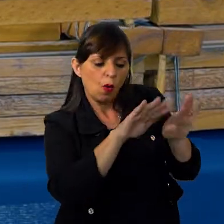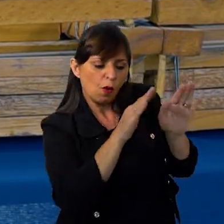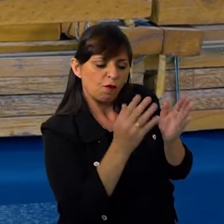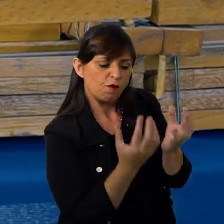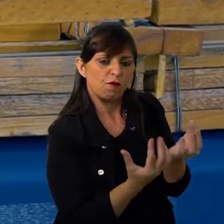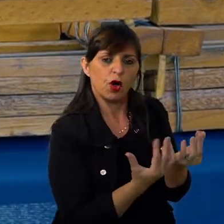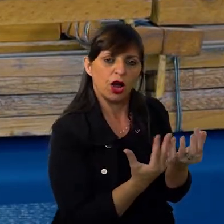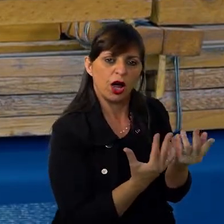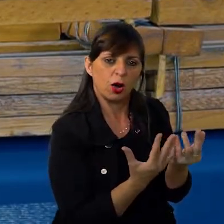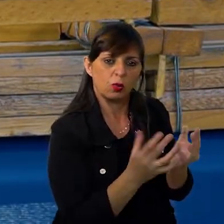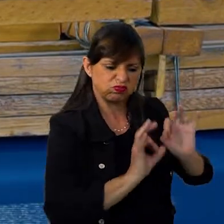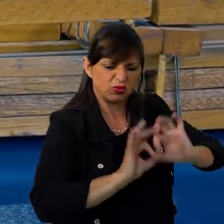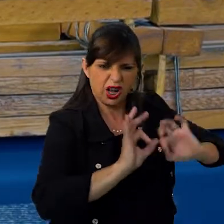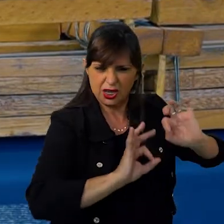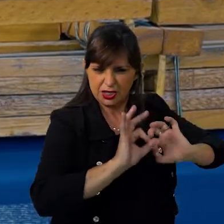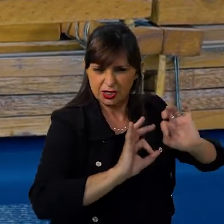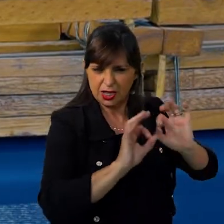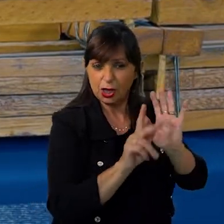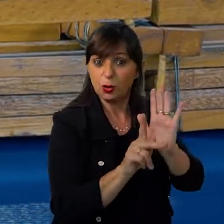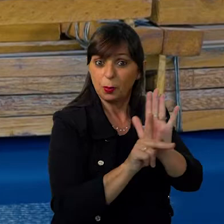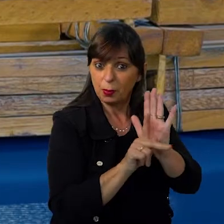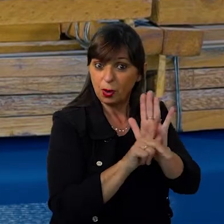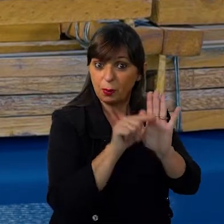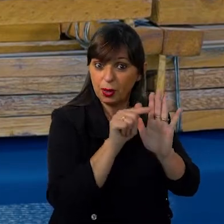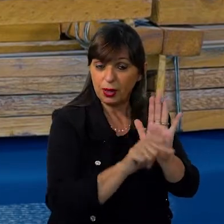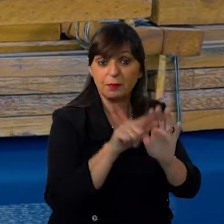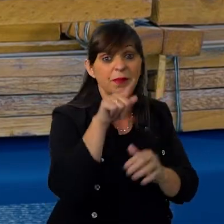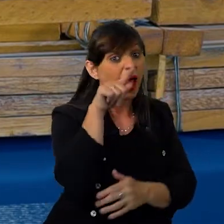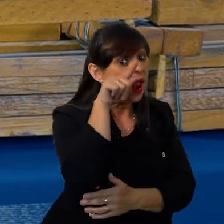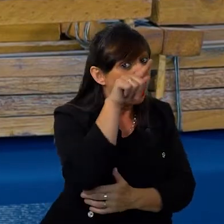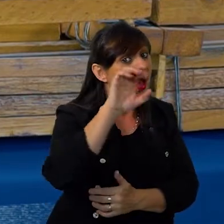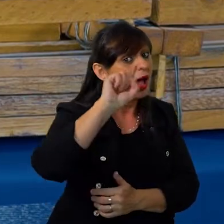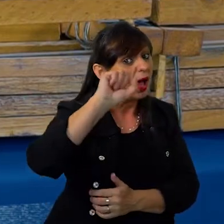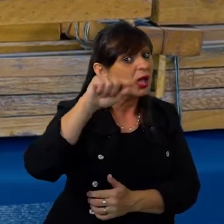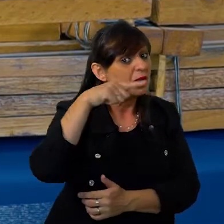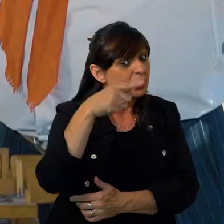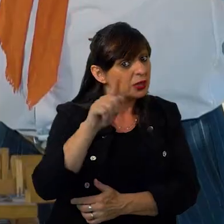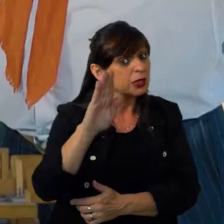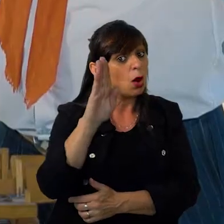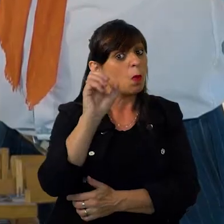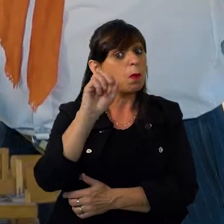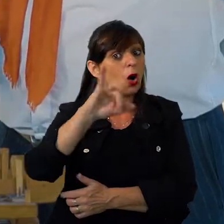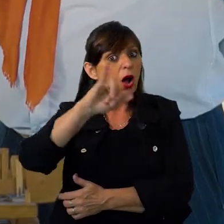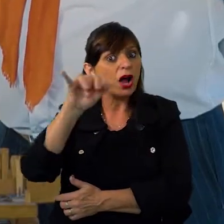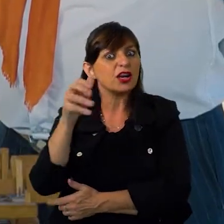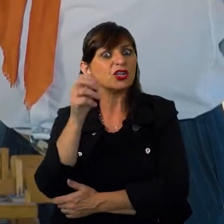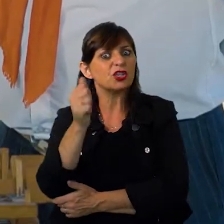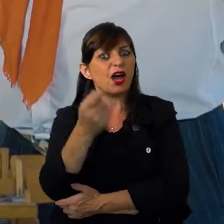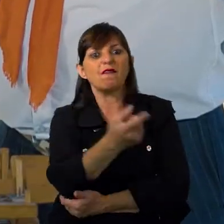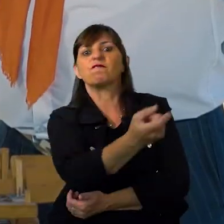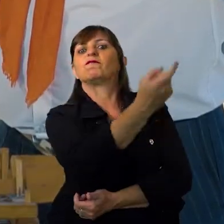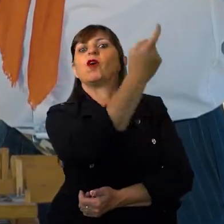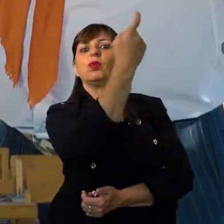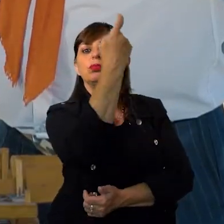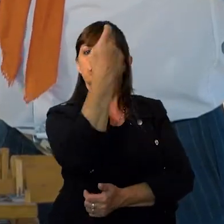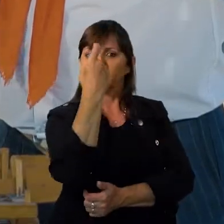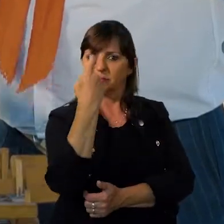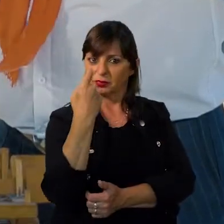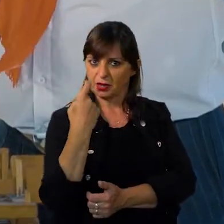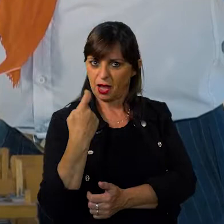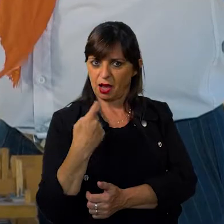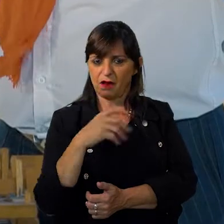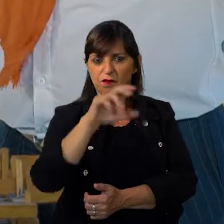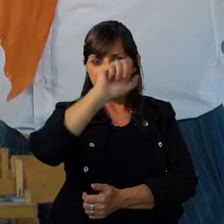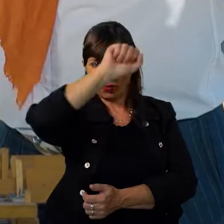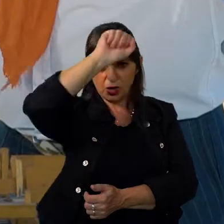improvisado por que isso tudo era desmanchado em São Borja e eles naturalmente voltavam de trem a para o santo anjo